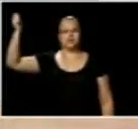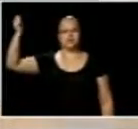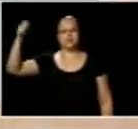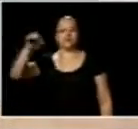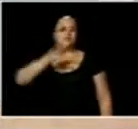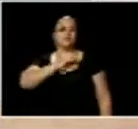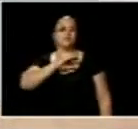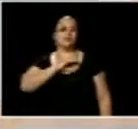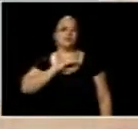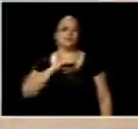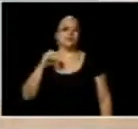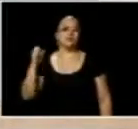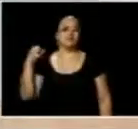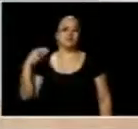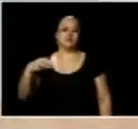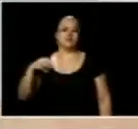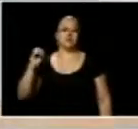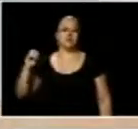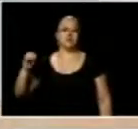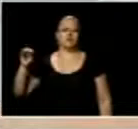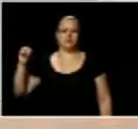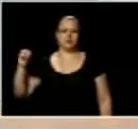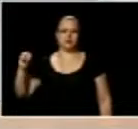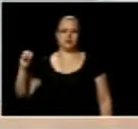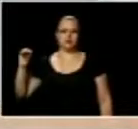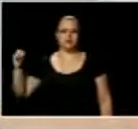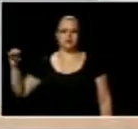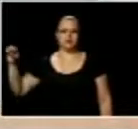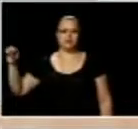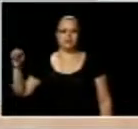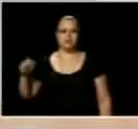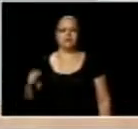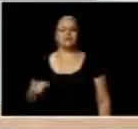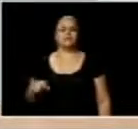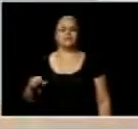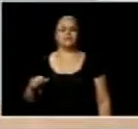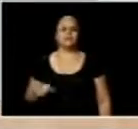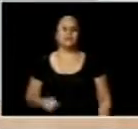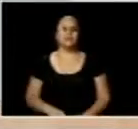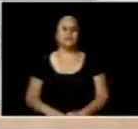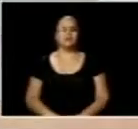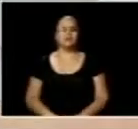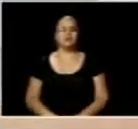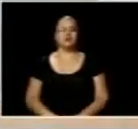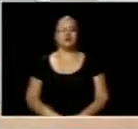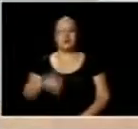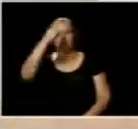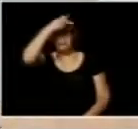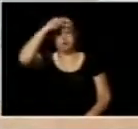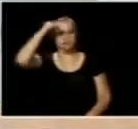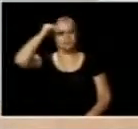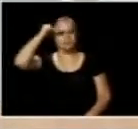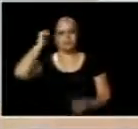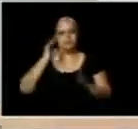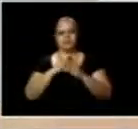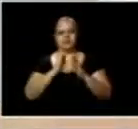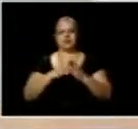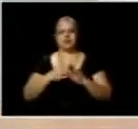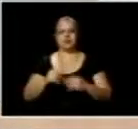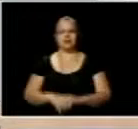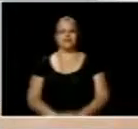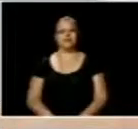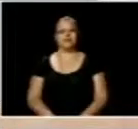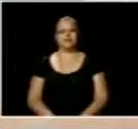não sabe qual que é o perfil de um secretário de turismo. Fico preocupado, será que ele sabe qual que é o perfil do